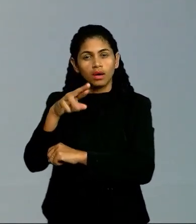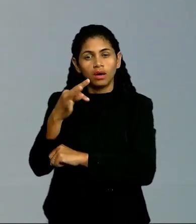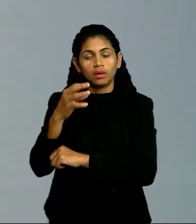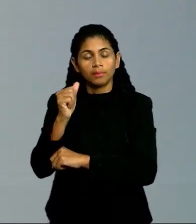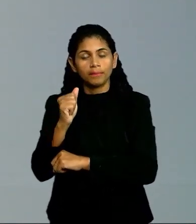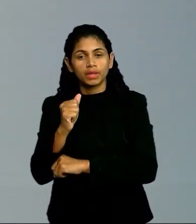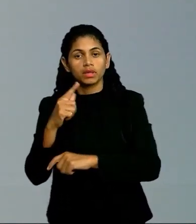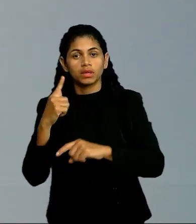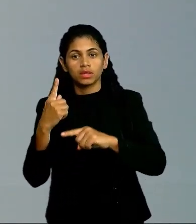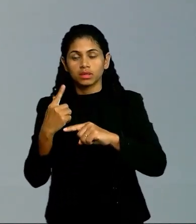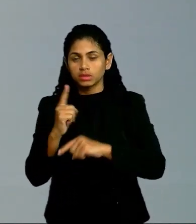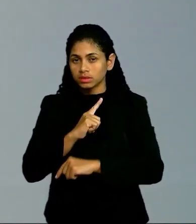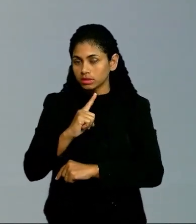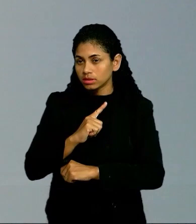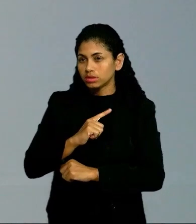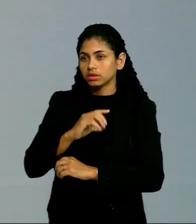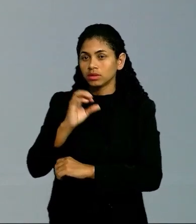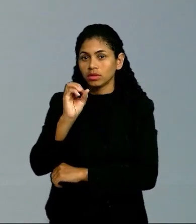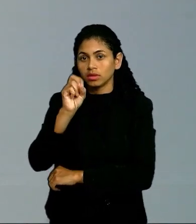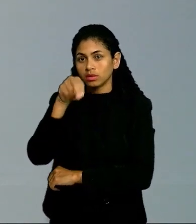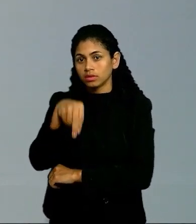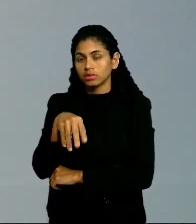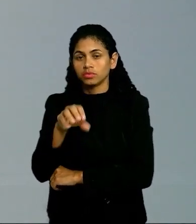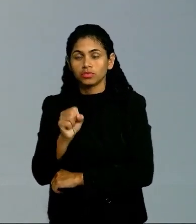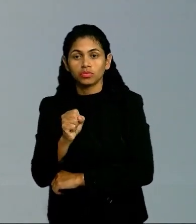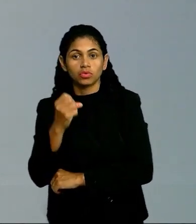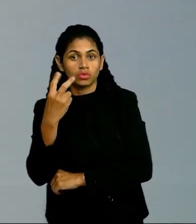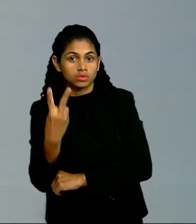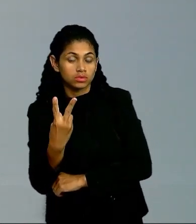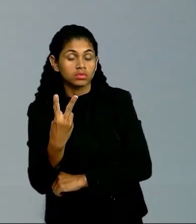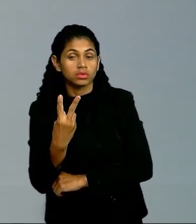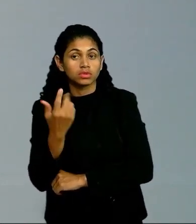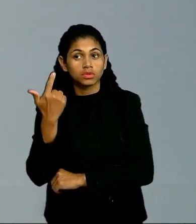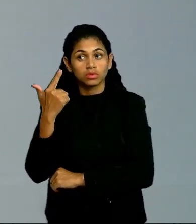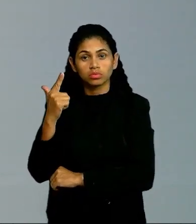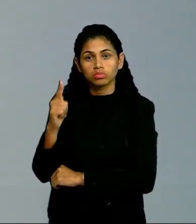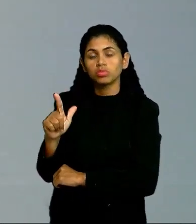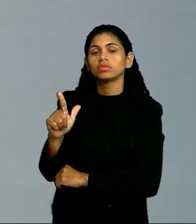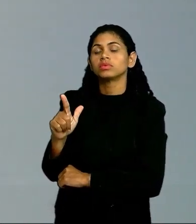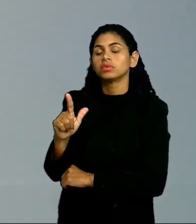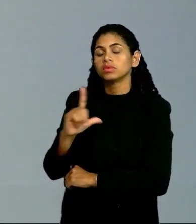apresentam NOxes fixos. Então, todas as vezes que nós estivermos falando sobre o